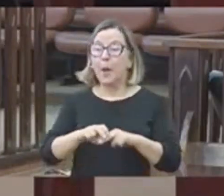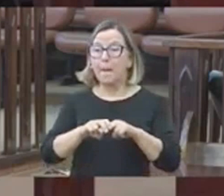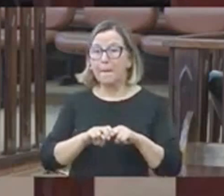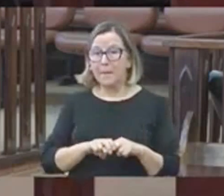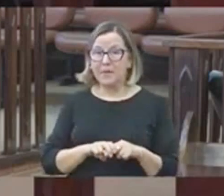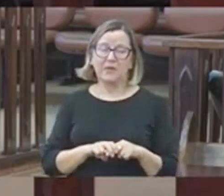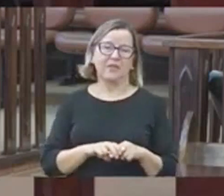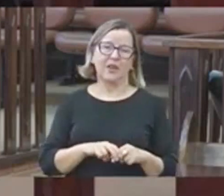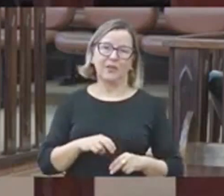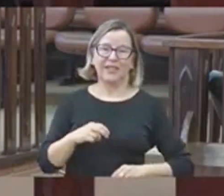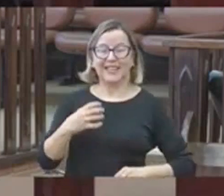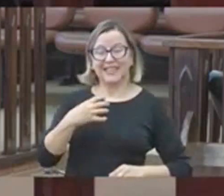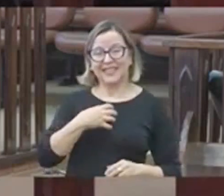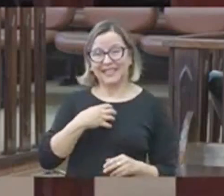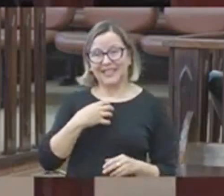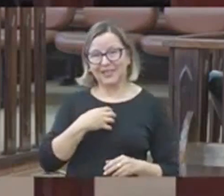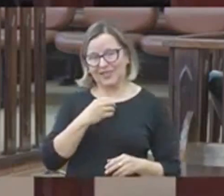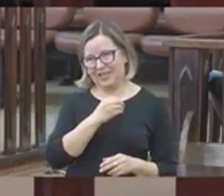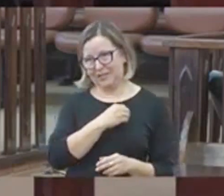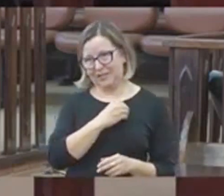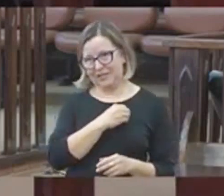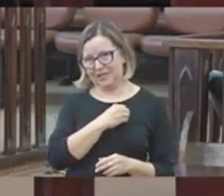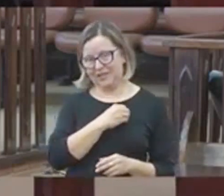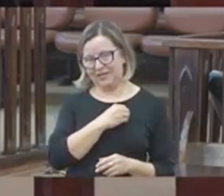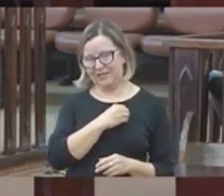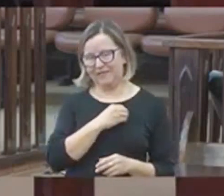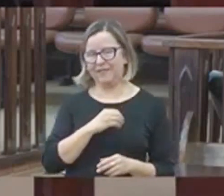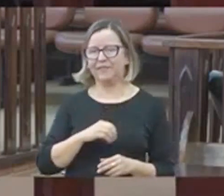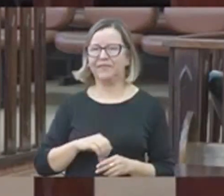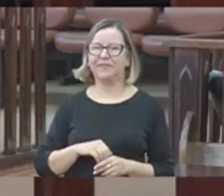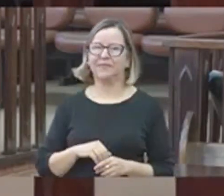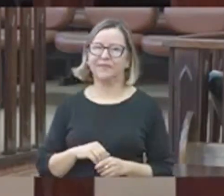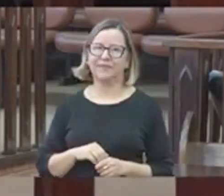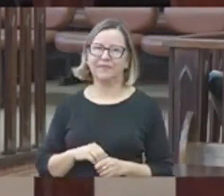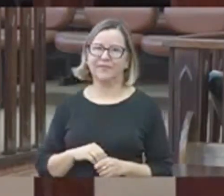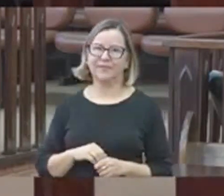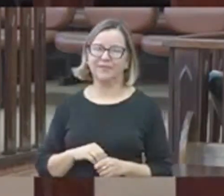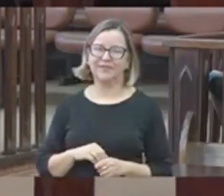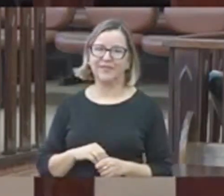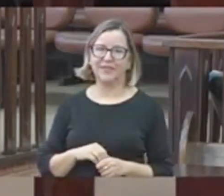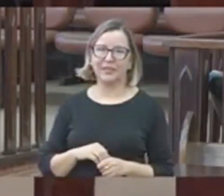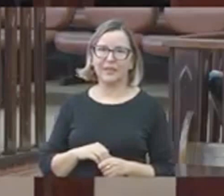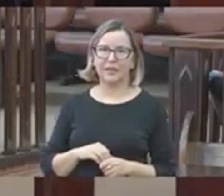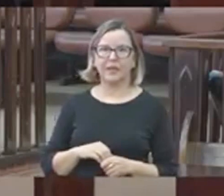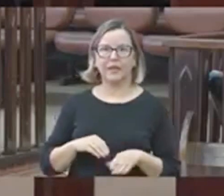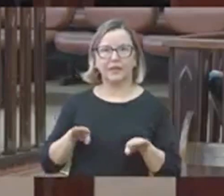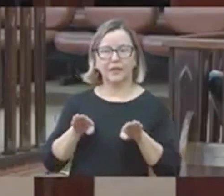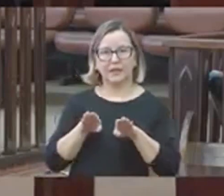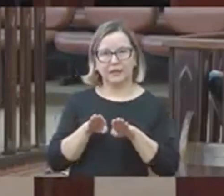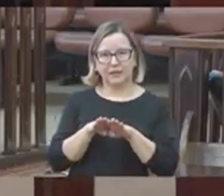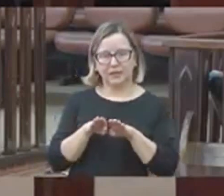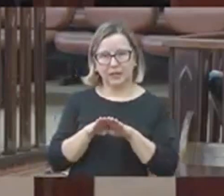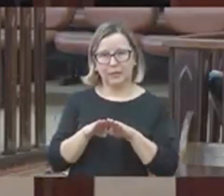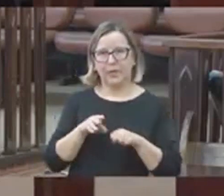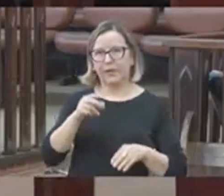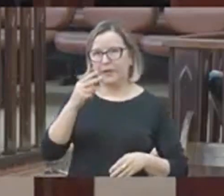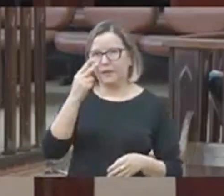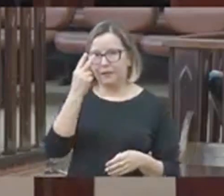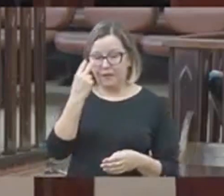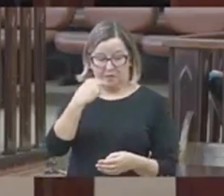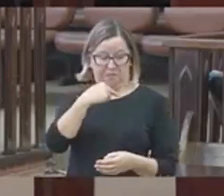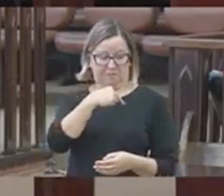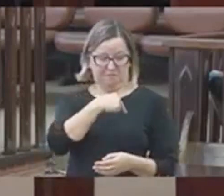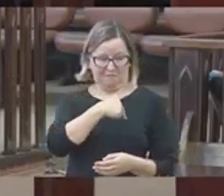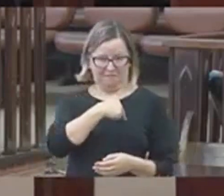egocentrismo que nós vemos na natureza humana. E vemos dentro das nossas vidas, da minha vida,